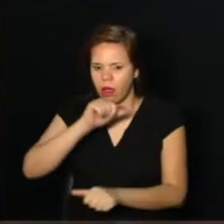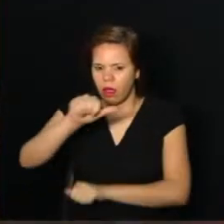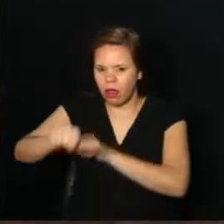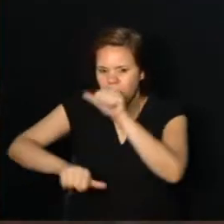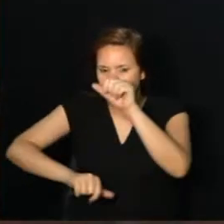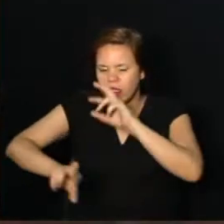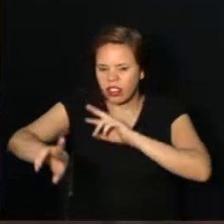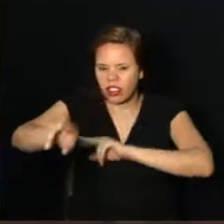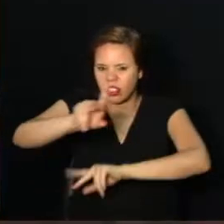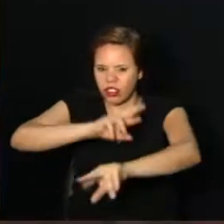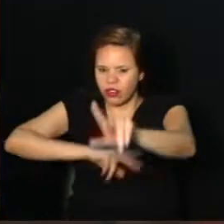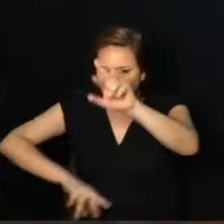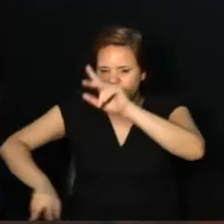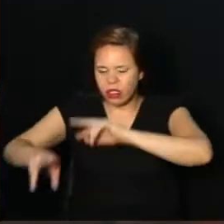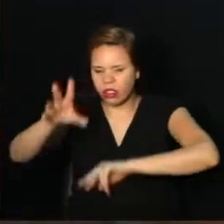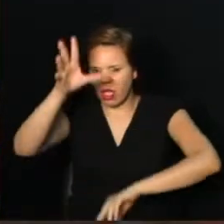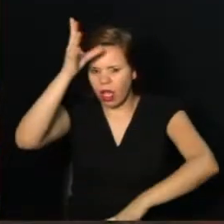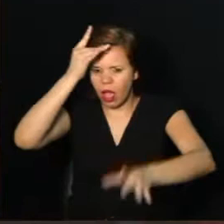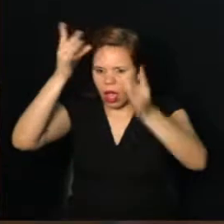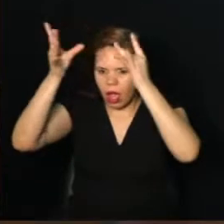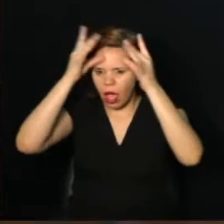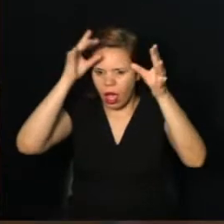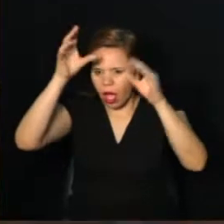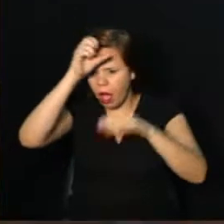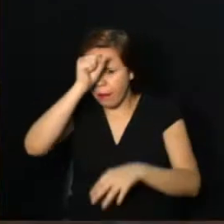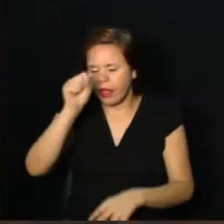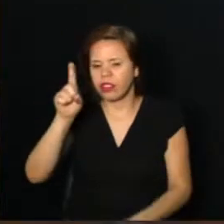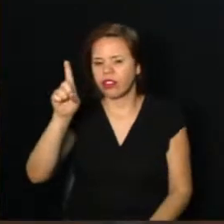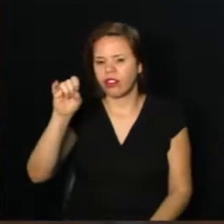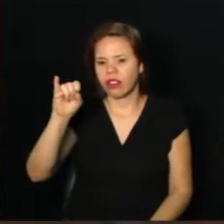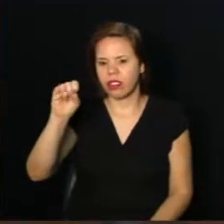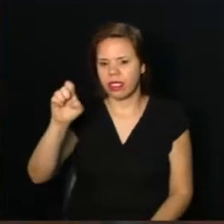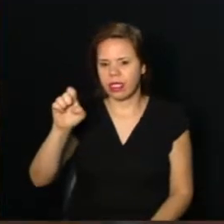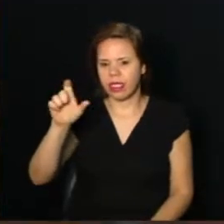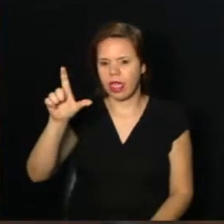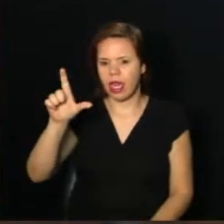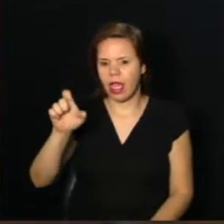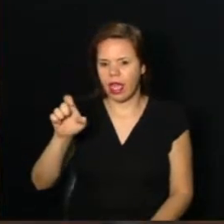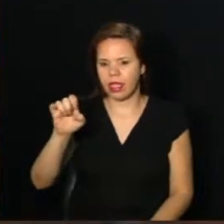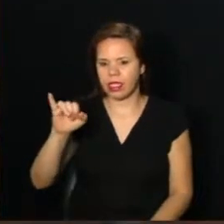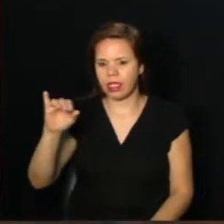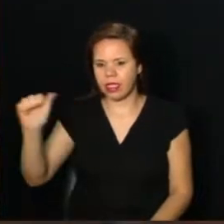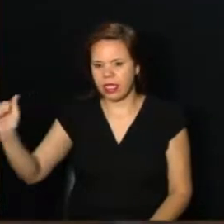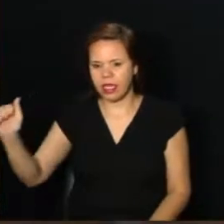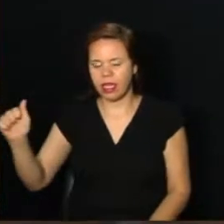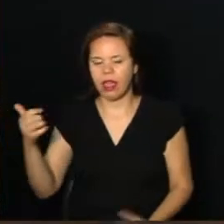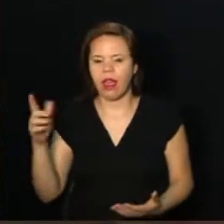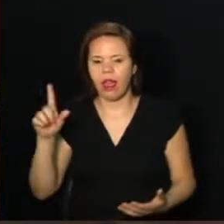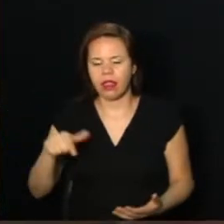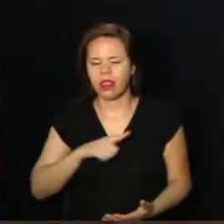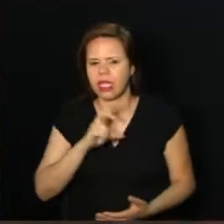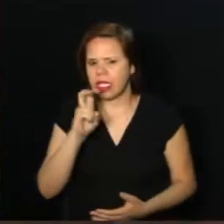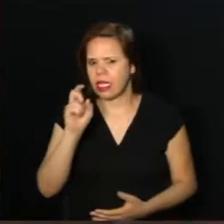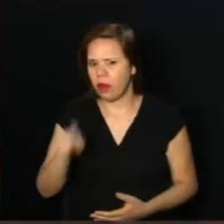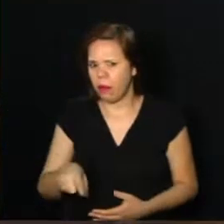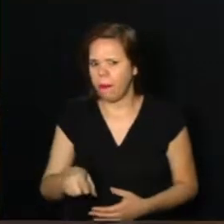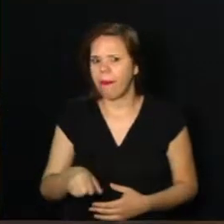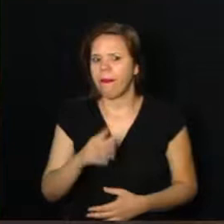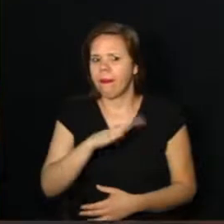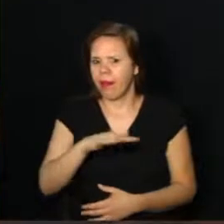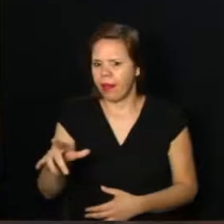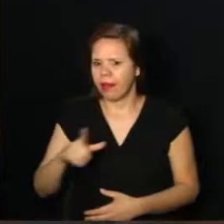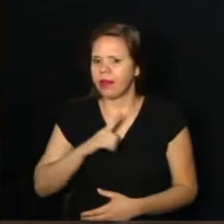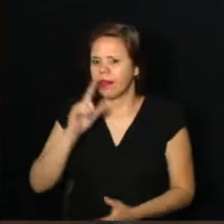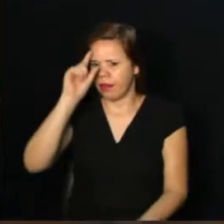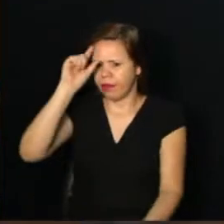aprendizagem, têm dislexia, então nós temos aproximadamente 5 mil crianças com esse transtorno